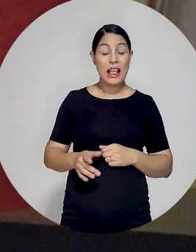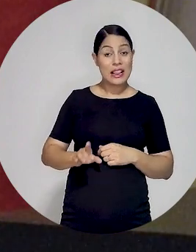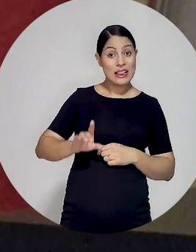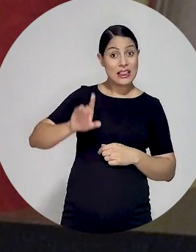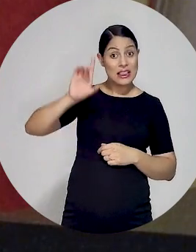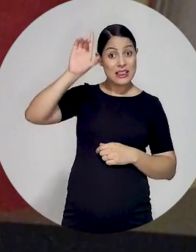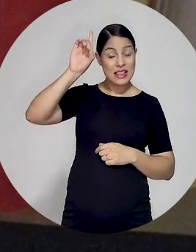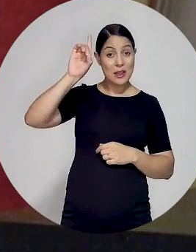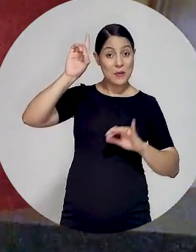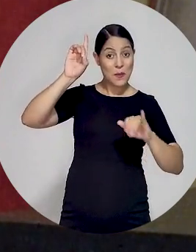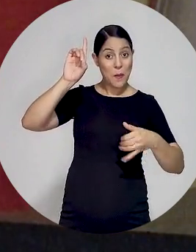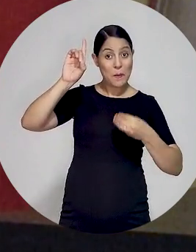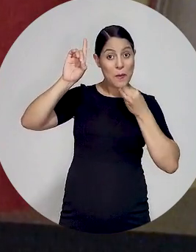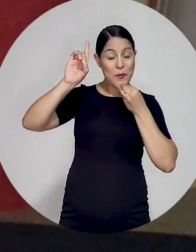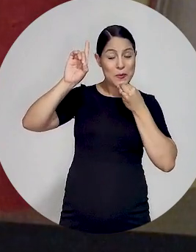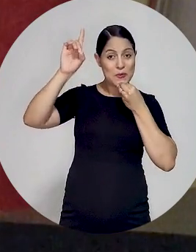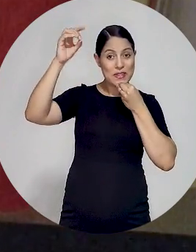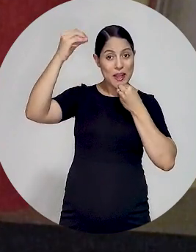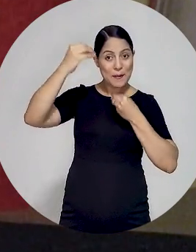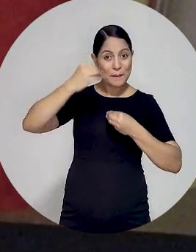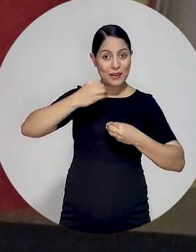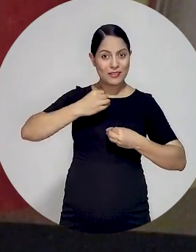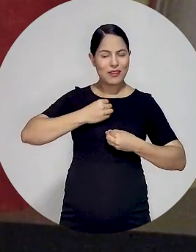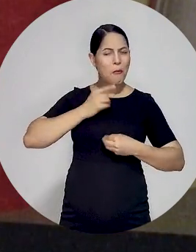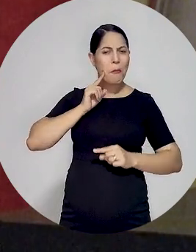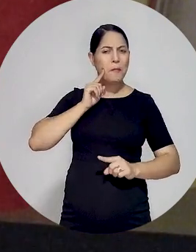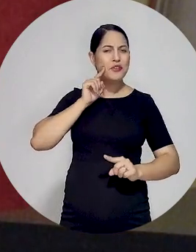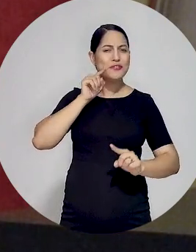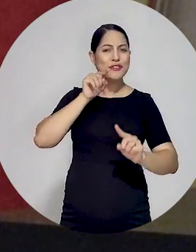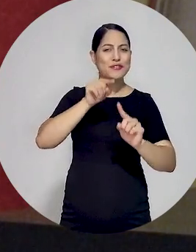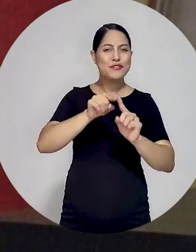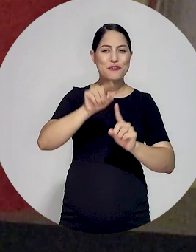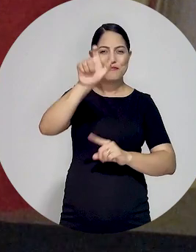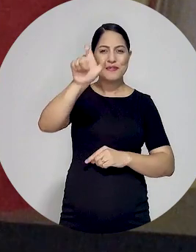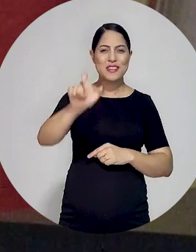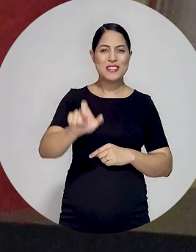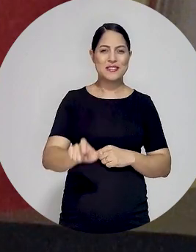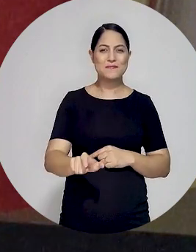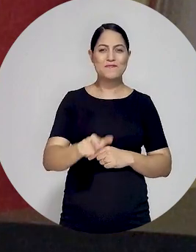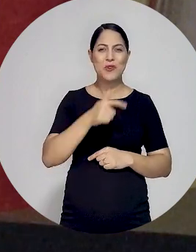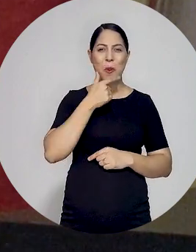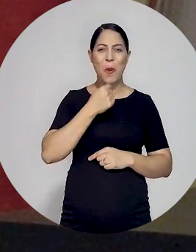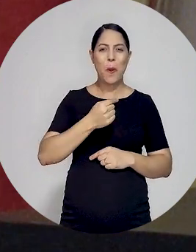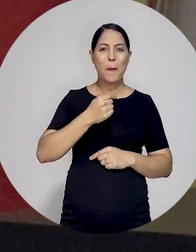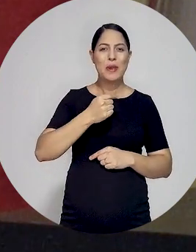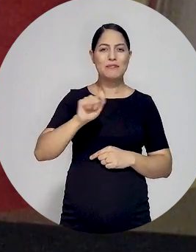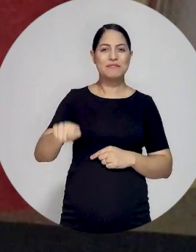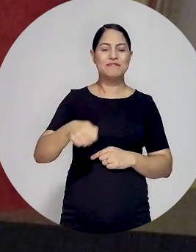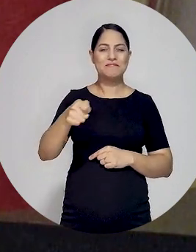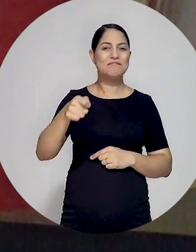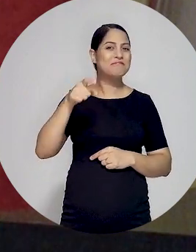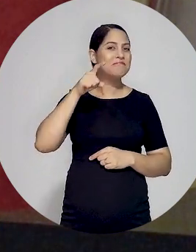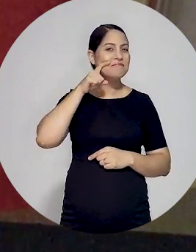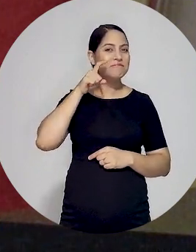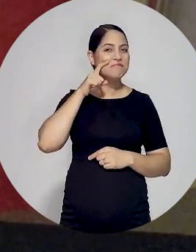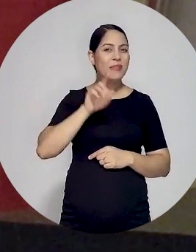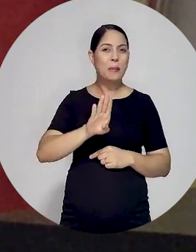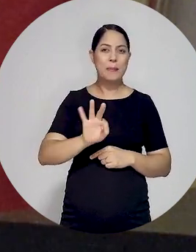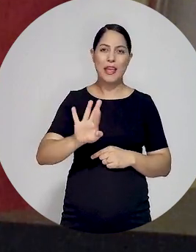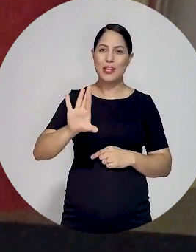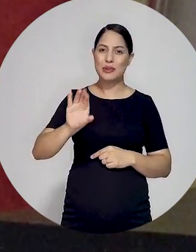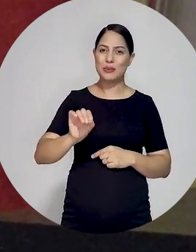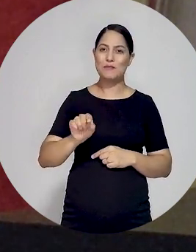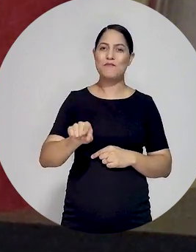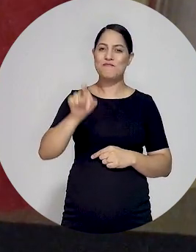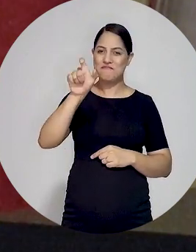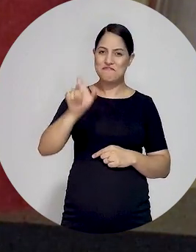a oportunidade de, nesta data, homenagear um grande homem de ordem.